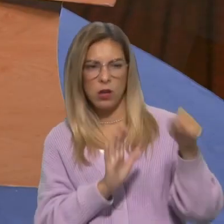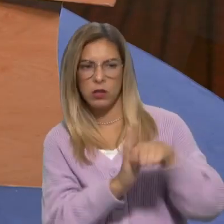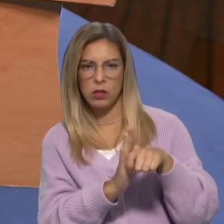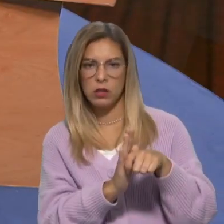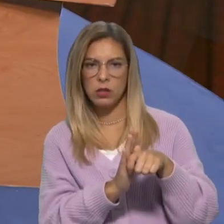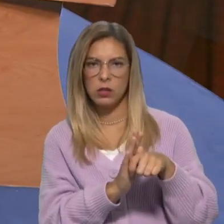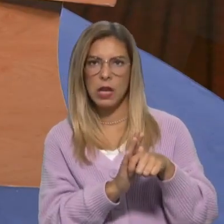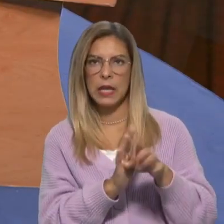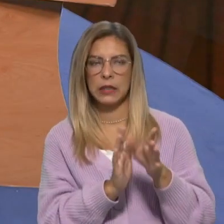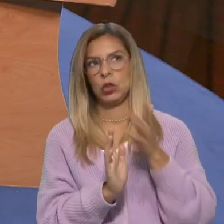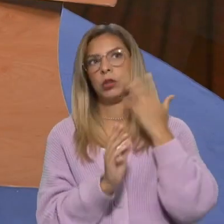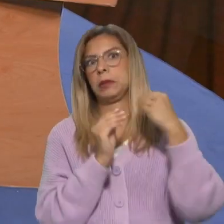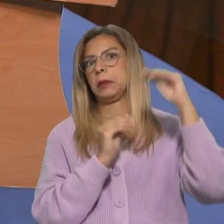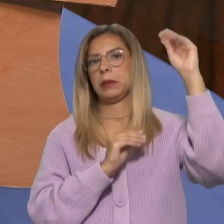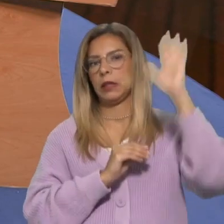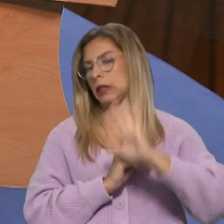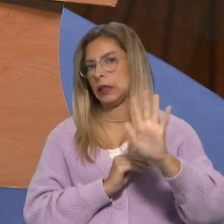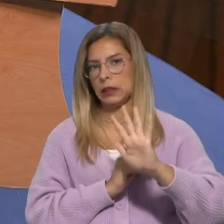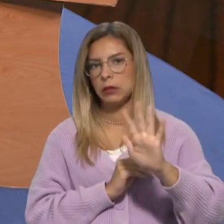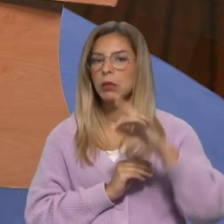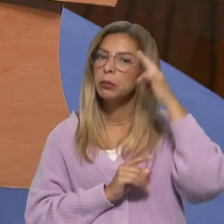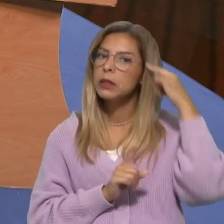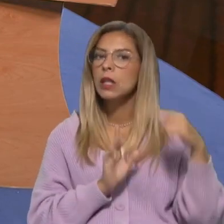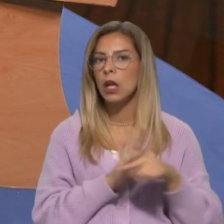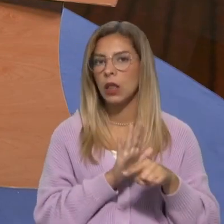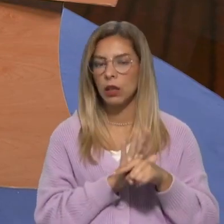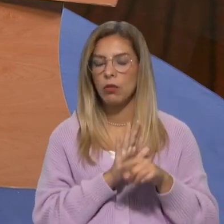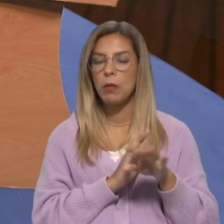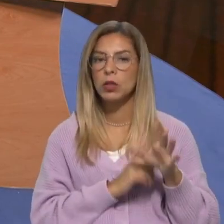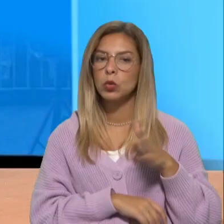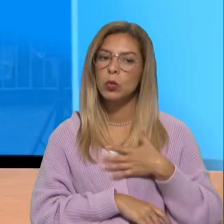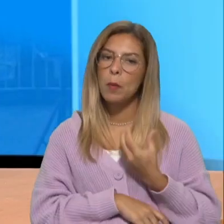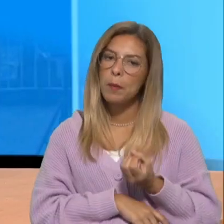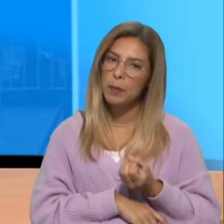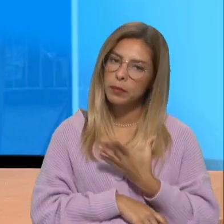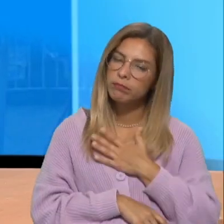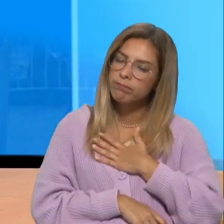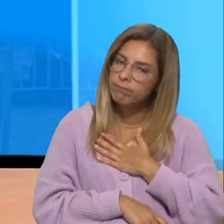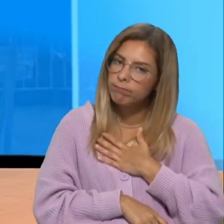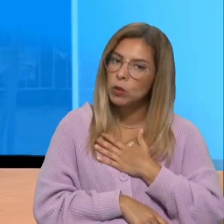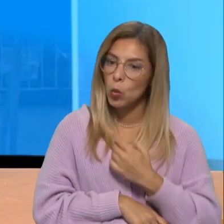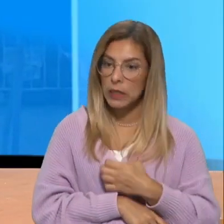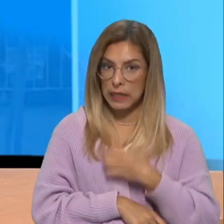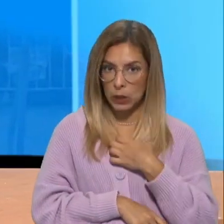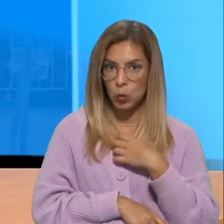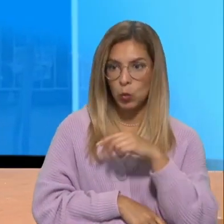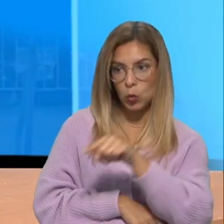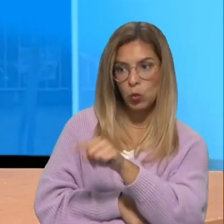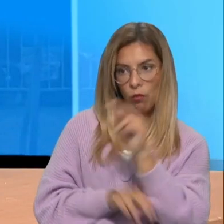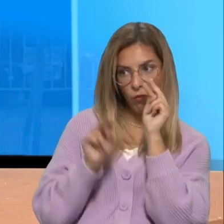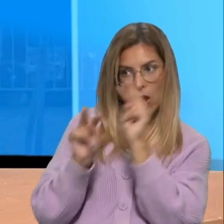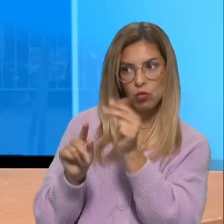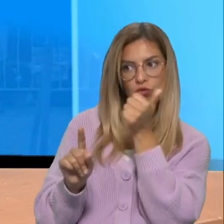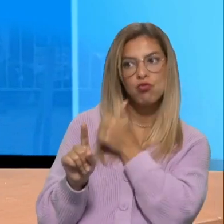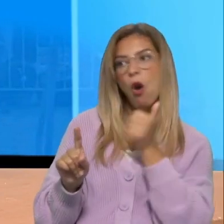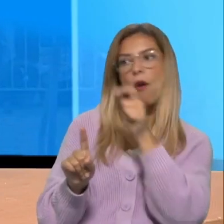é um extremo, não é? Mas para ela a ideia da compaixão é esta, é que não só eu sinto e vejo o teu